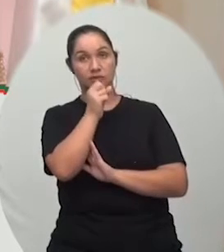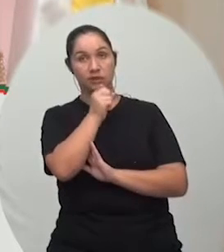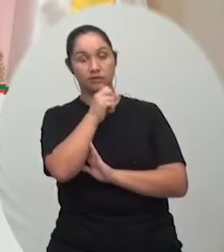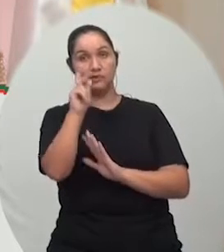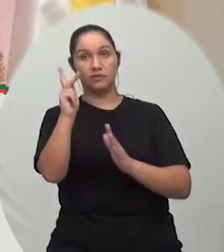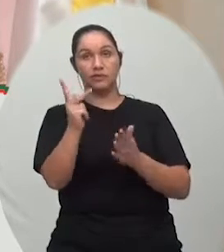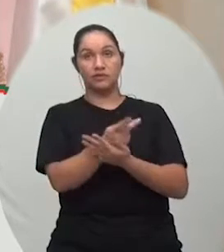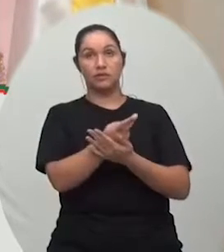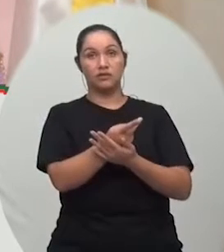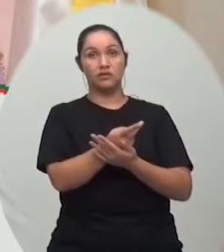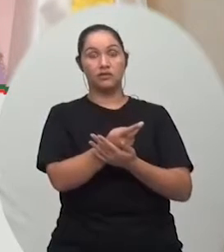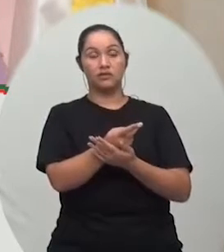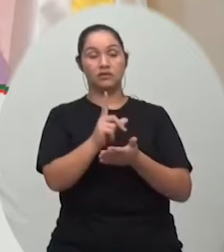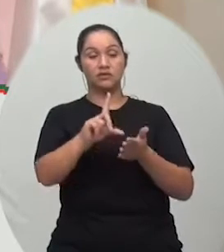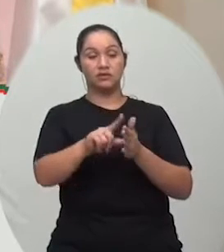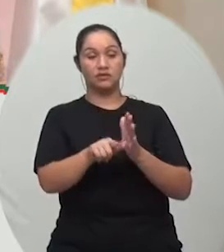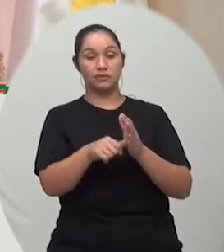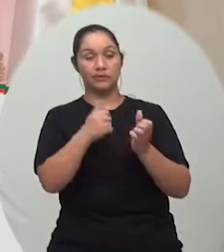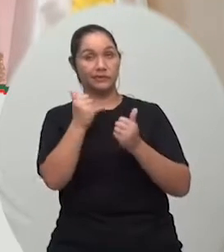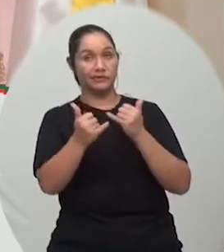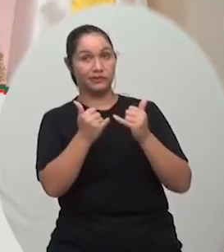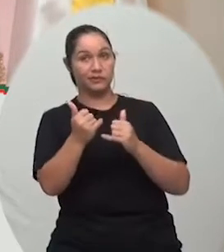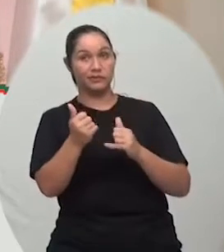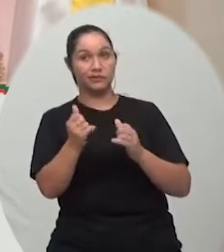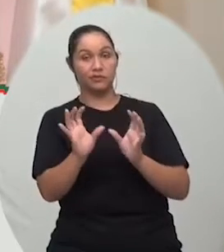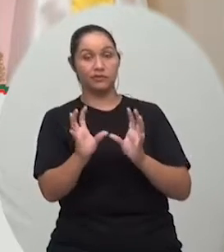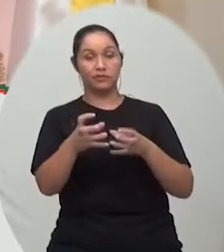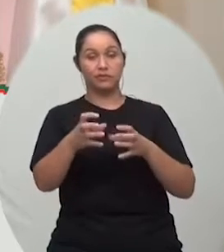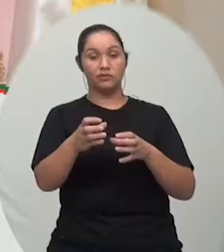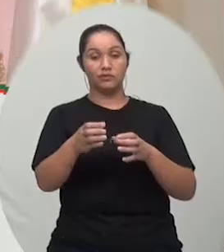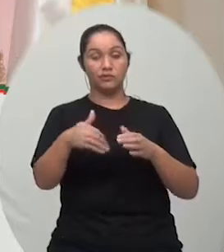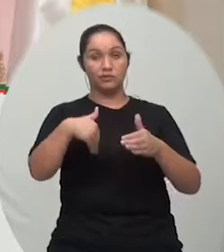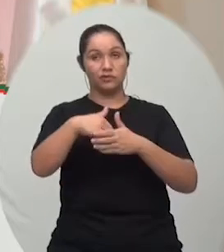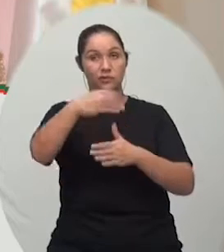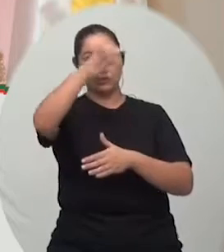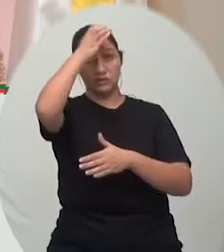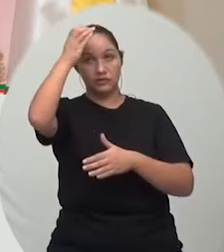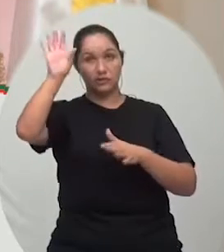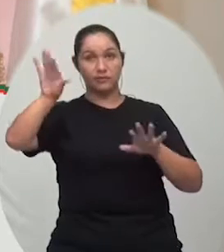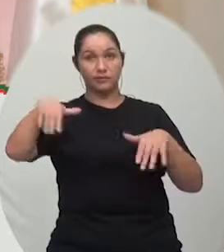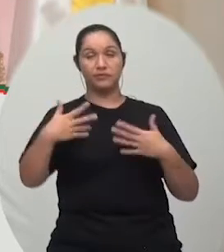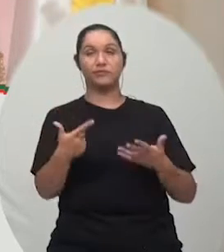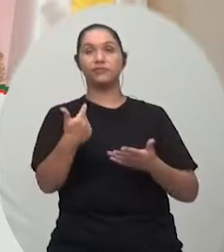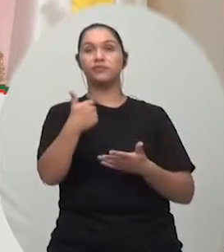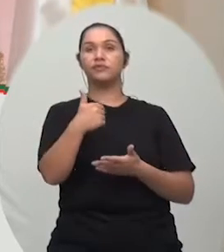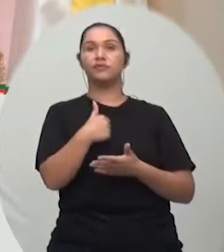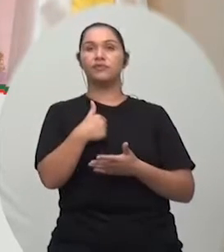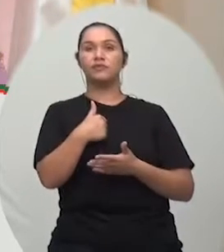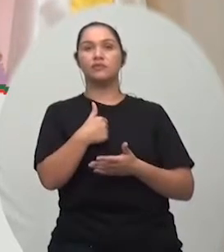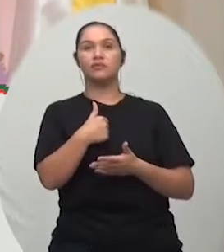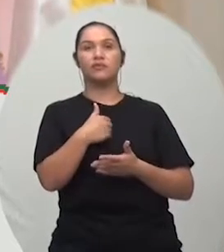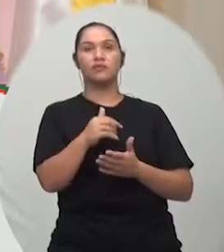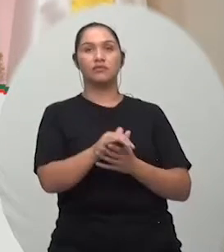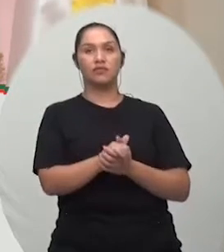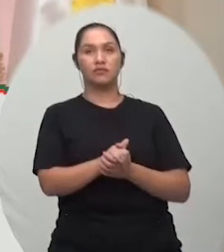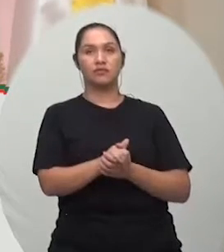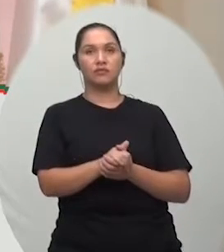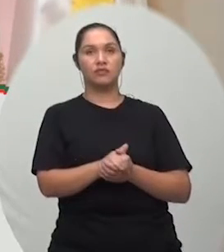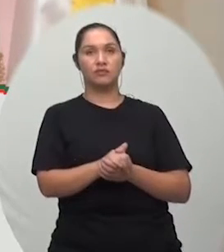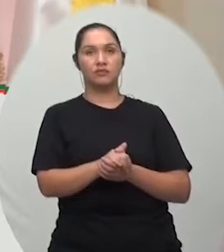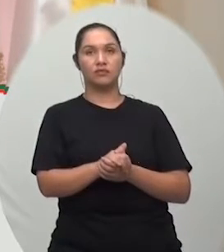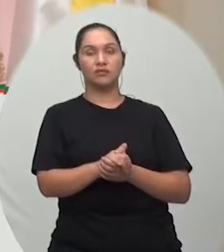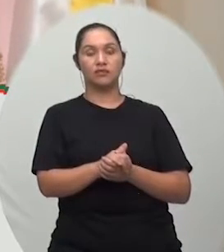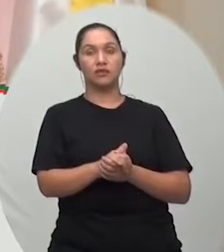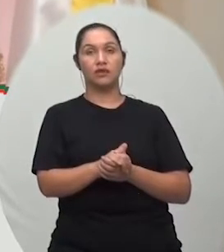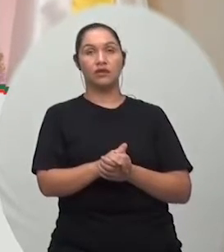uma desgraça. E daí, então, felizmente, não fui atendido pela Polícia Militar, Menantes. O objetivo